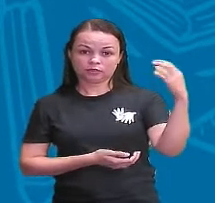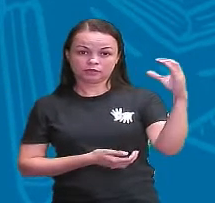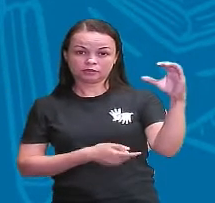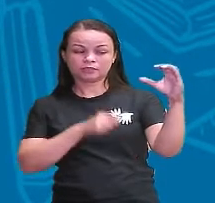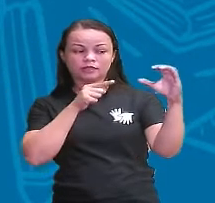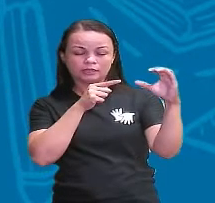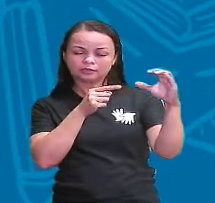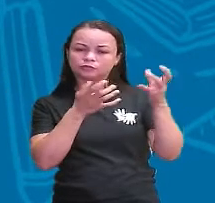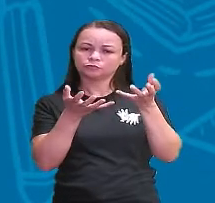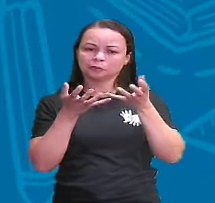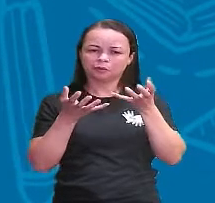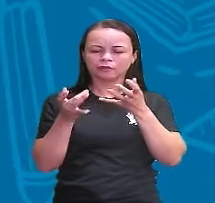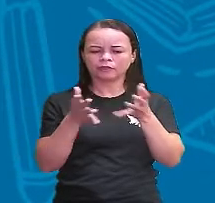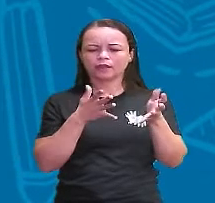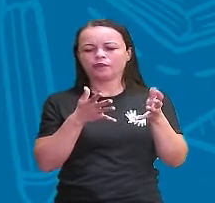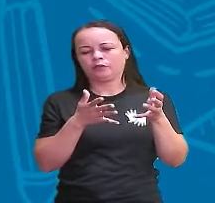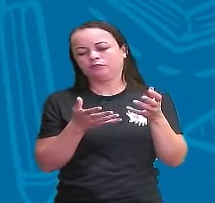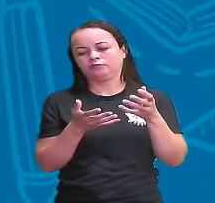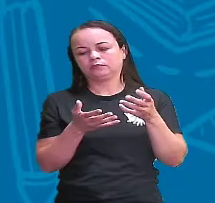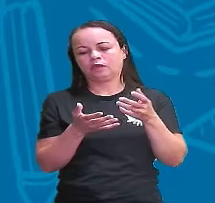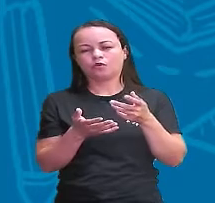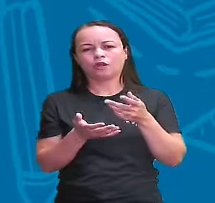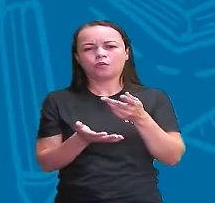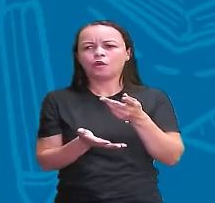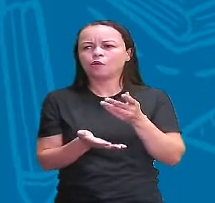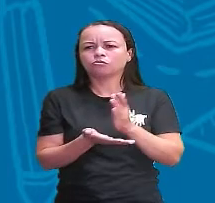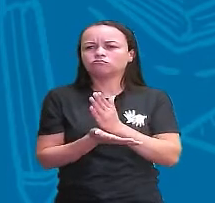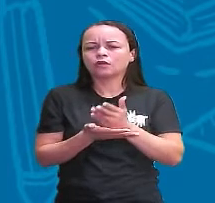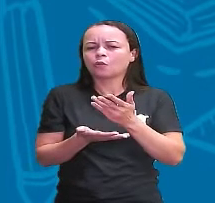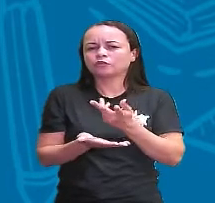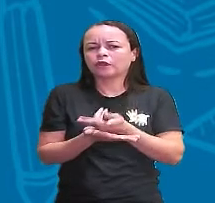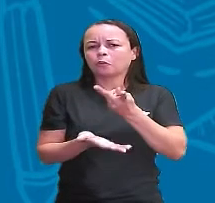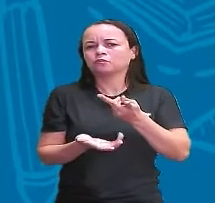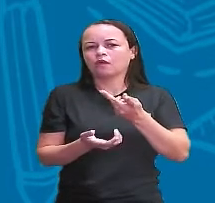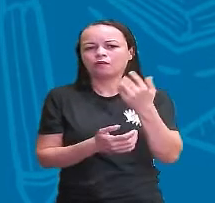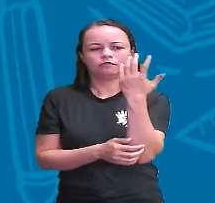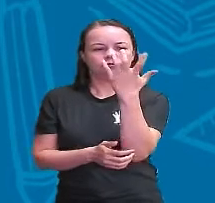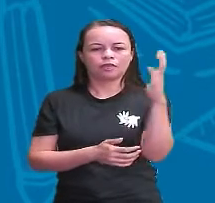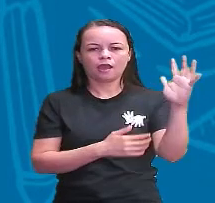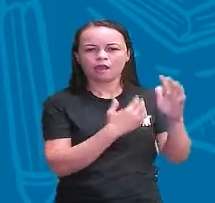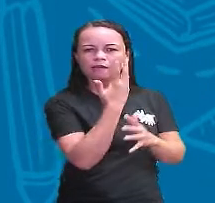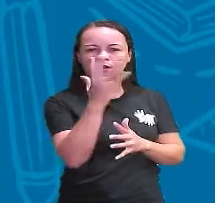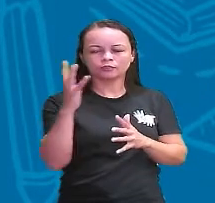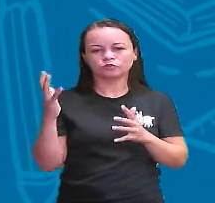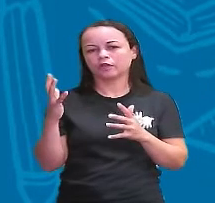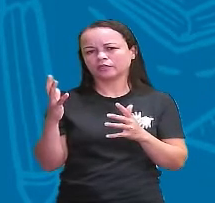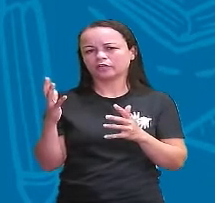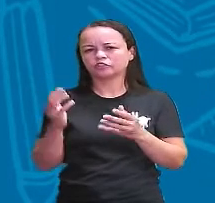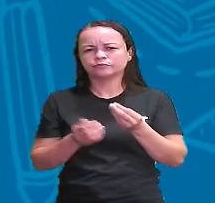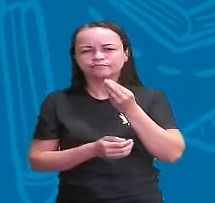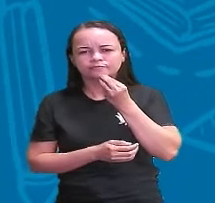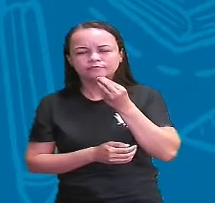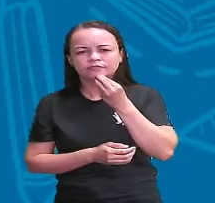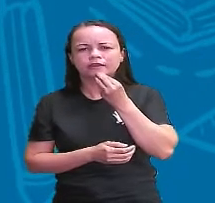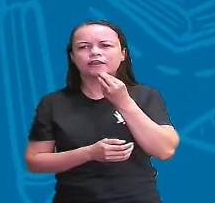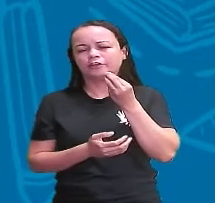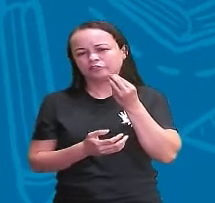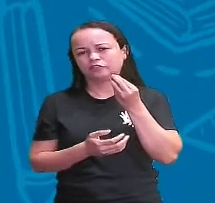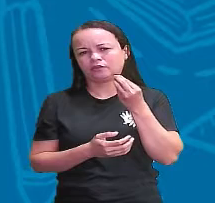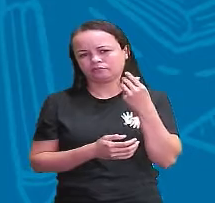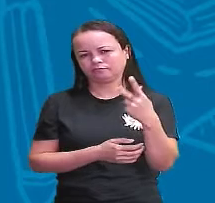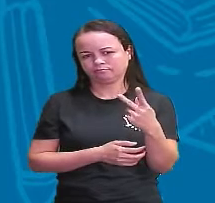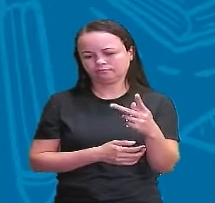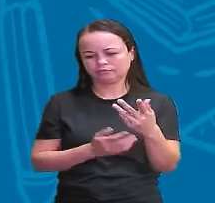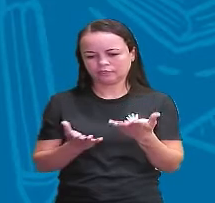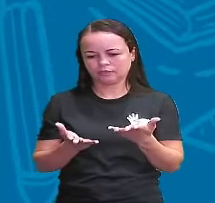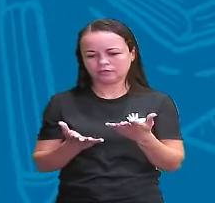queremos simular algo que ocorre na natureza, a gente testa essa hipótese,